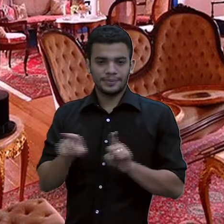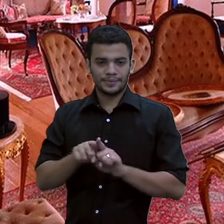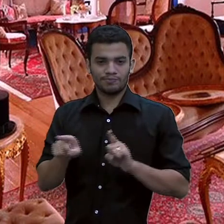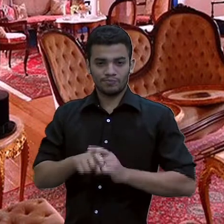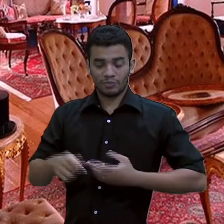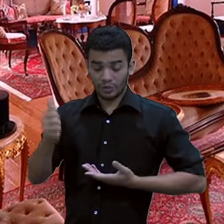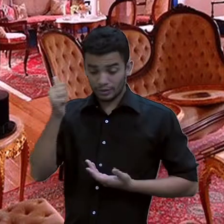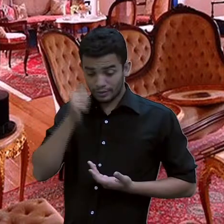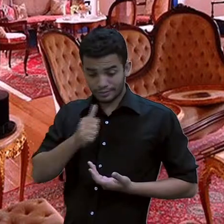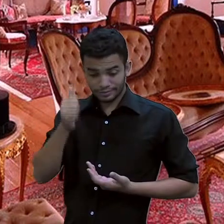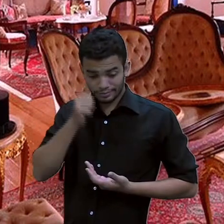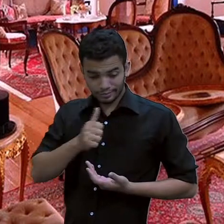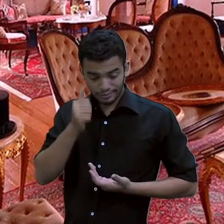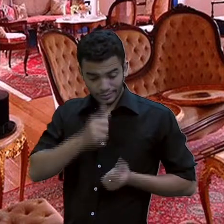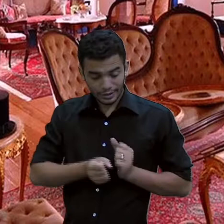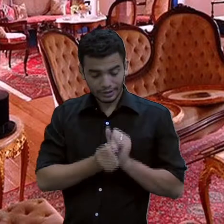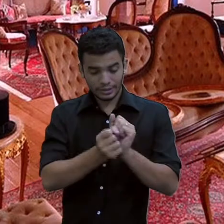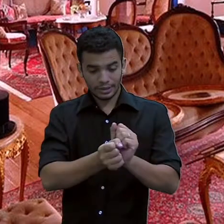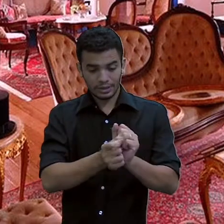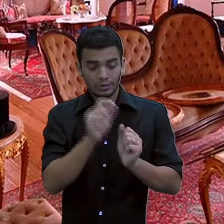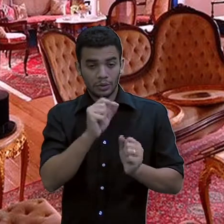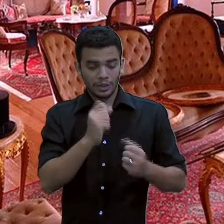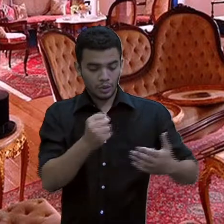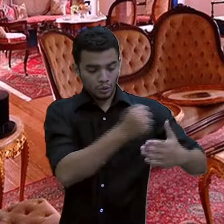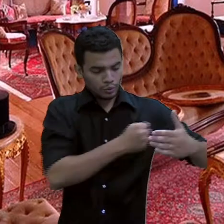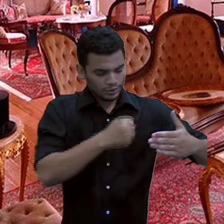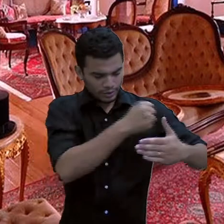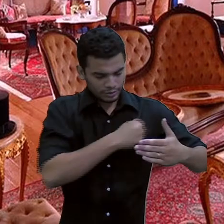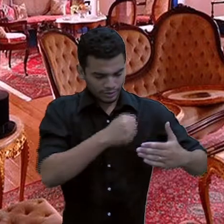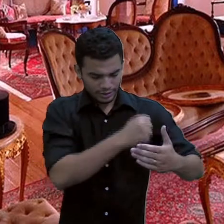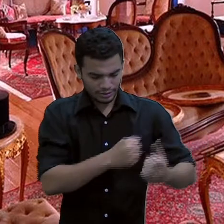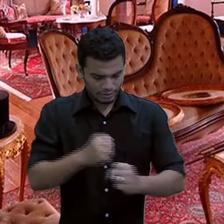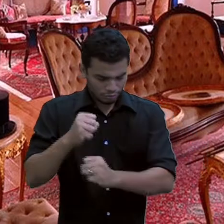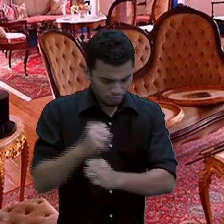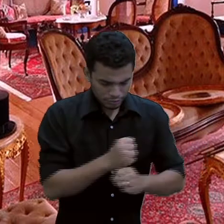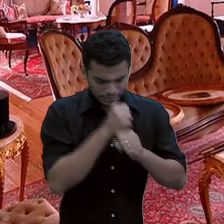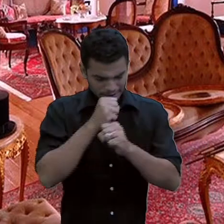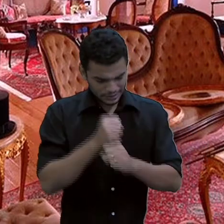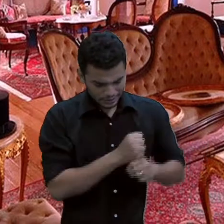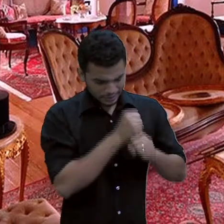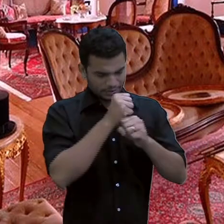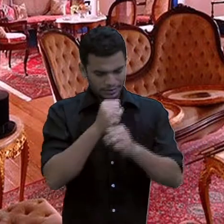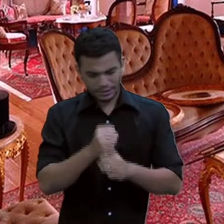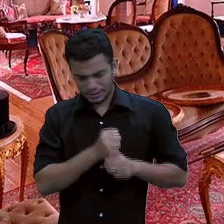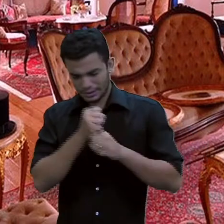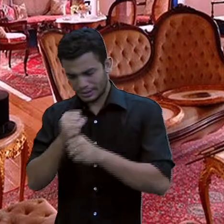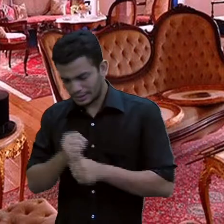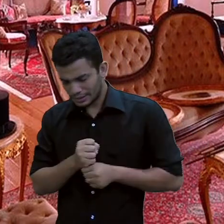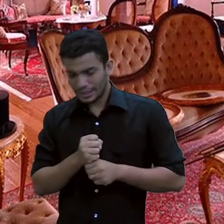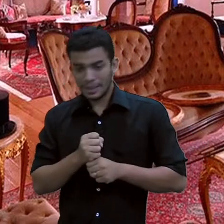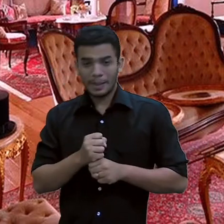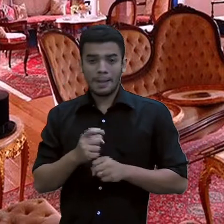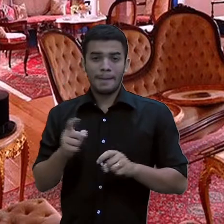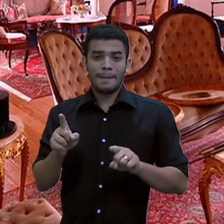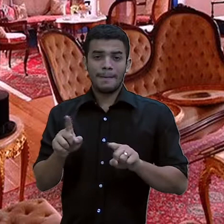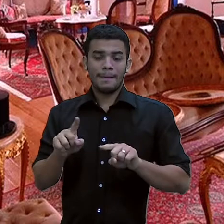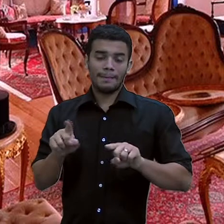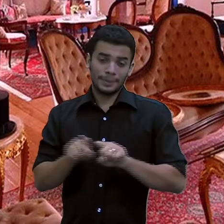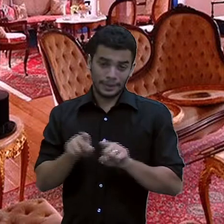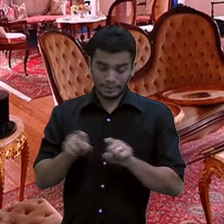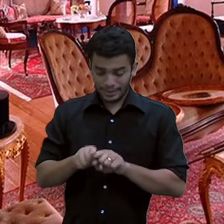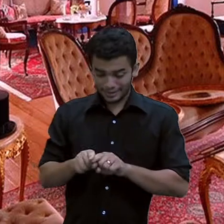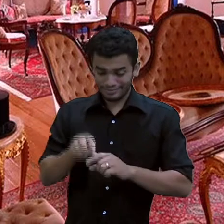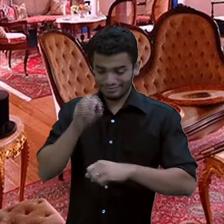vistas como reprodutoras e cuidadoras das crianças. Não havia água encanada, o que ocasionava um mau cheiro no